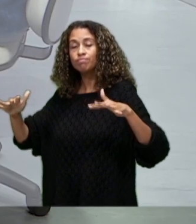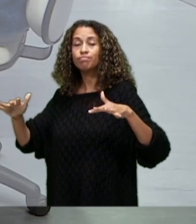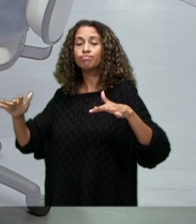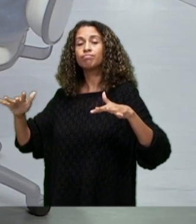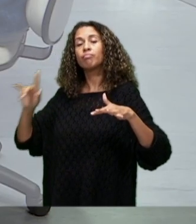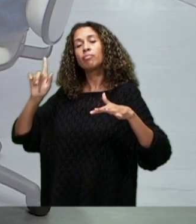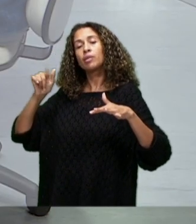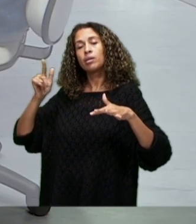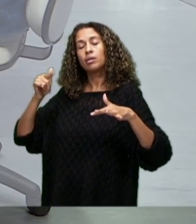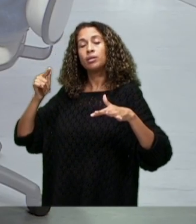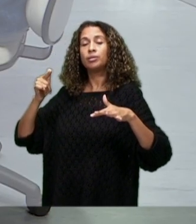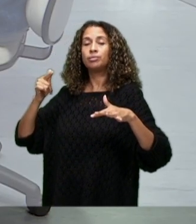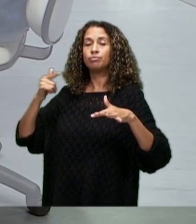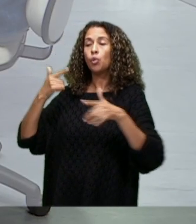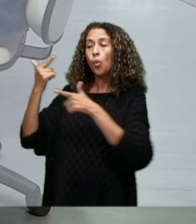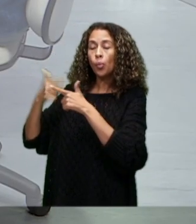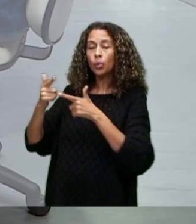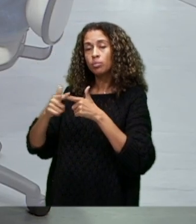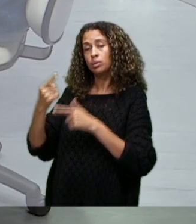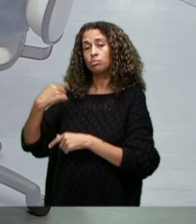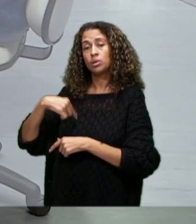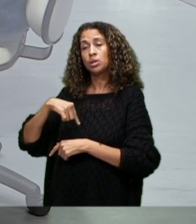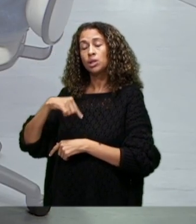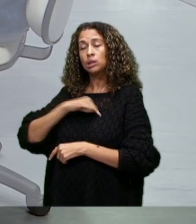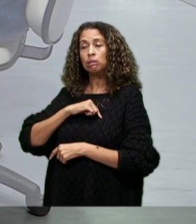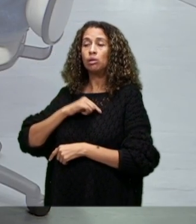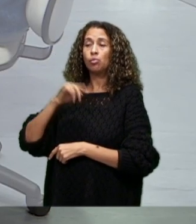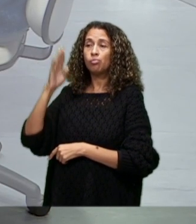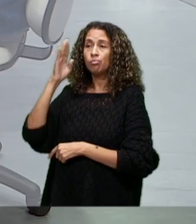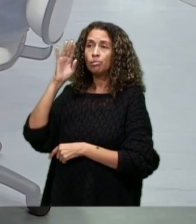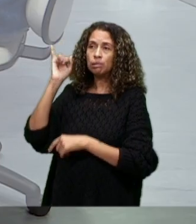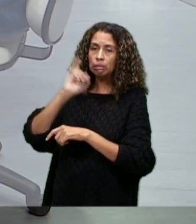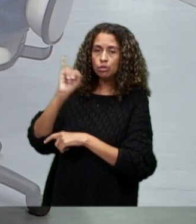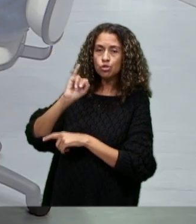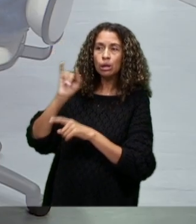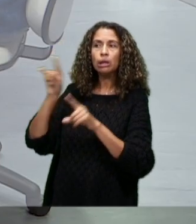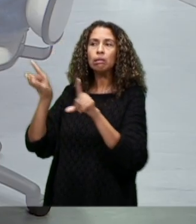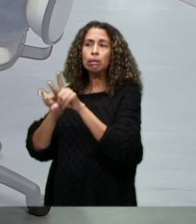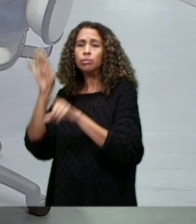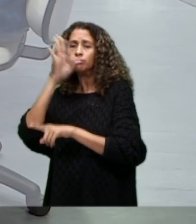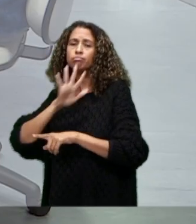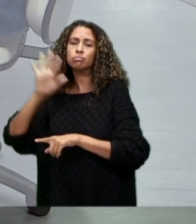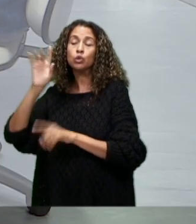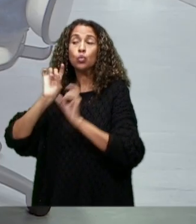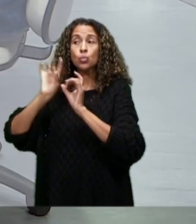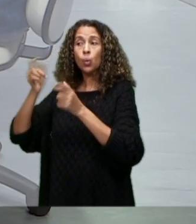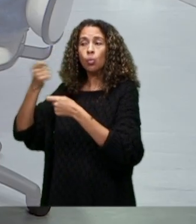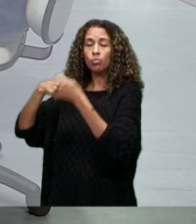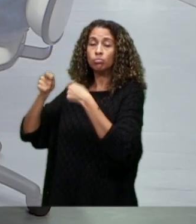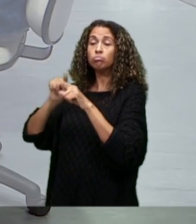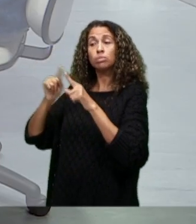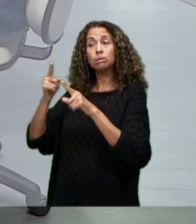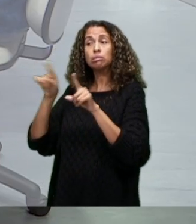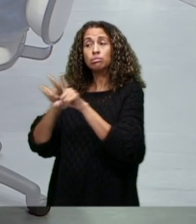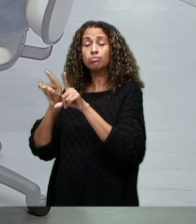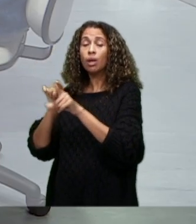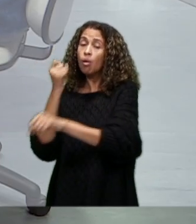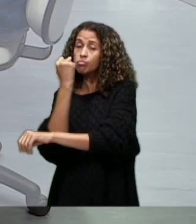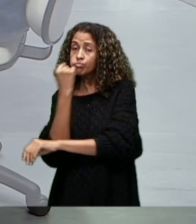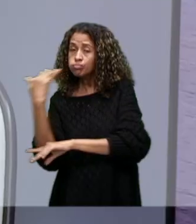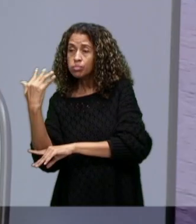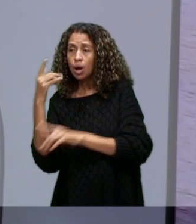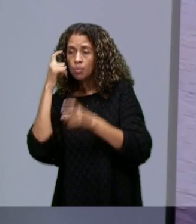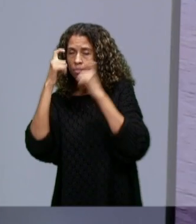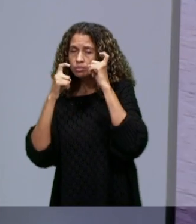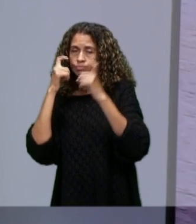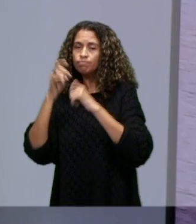grande força motriz da nossa cidade, até do nosso estado, né? Não só economicamente, mas também ambientalmente falando, né? Essa